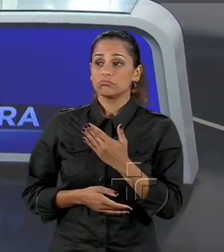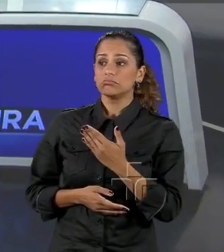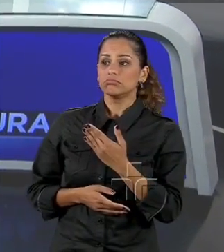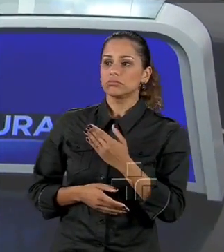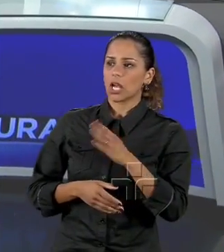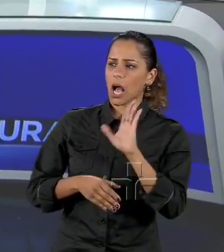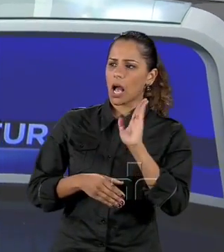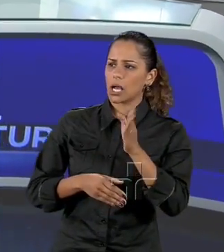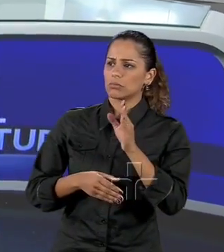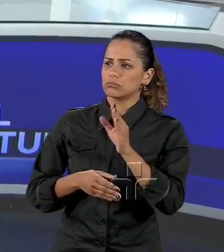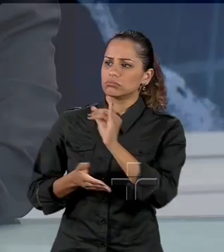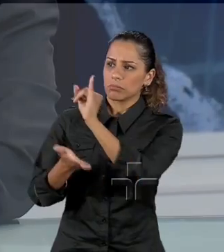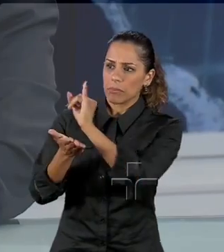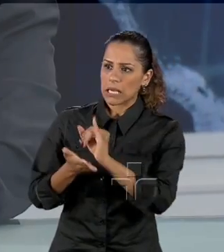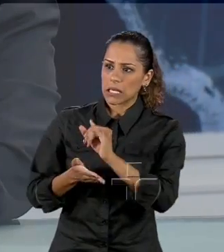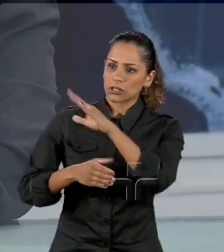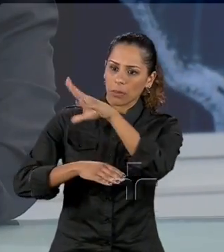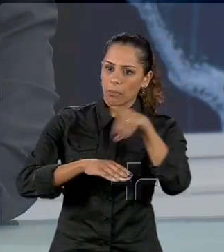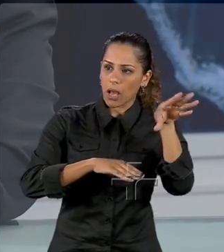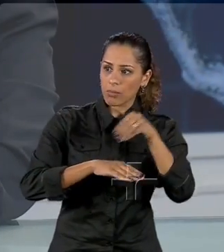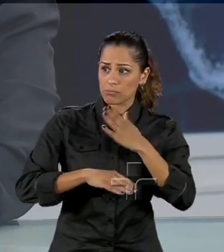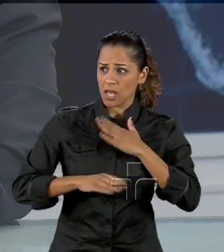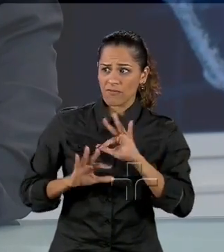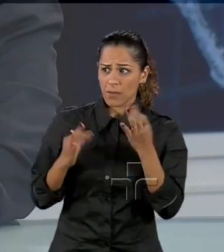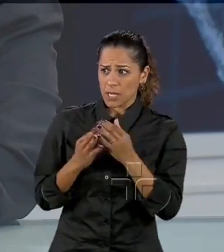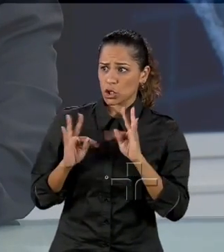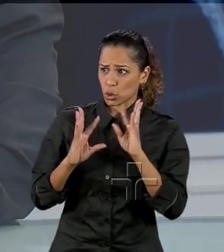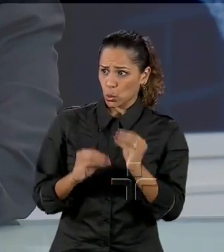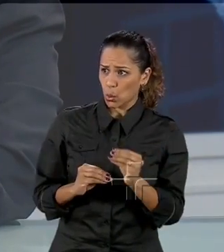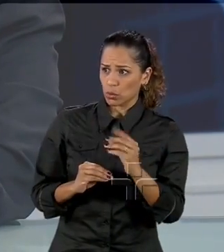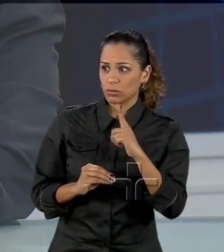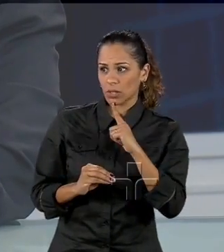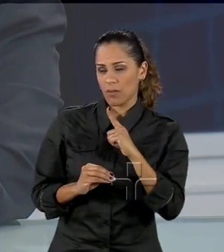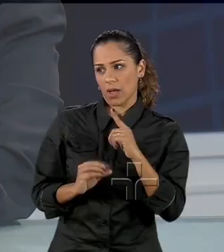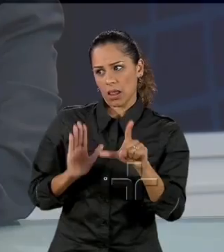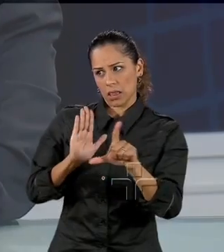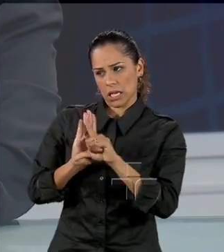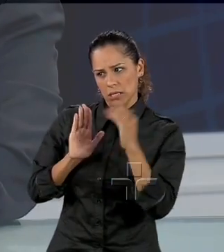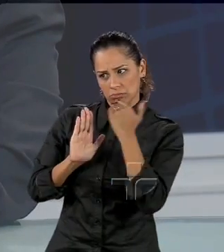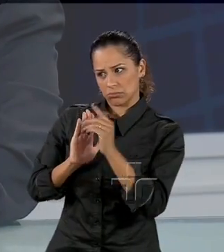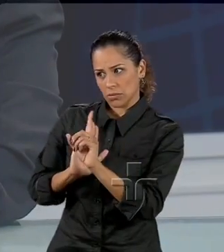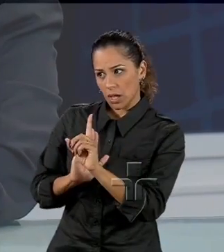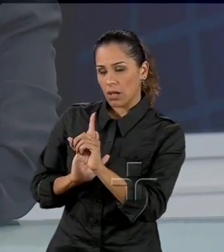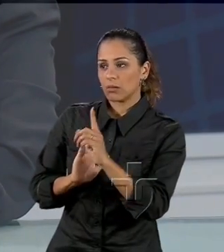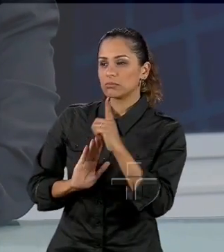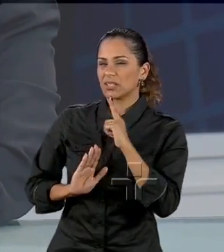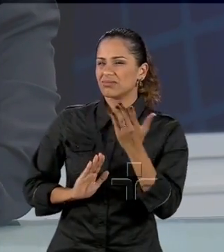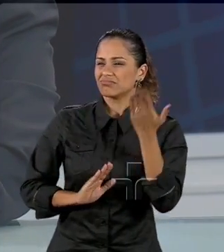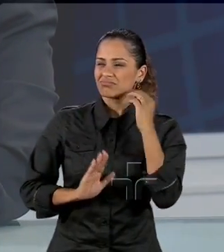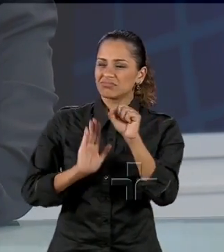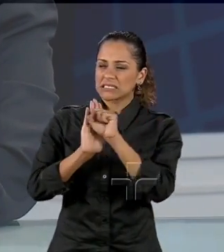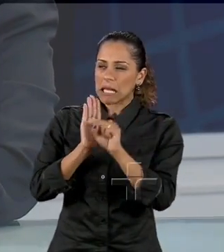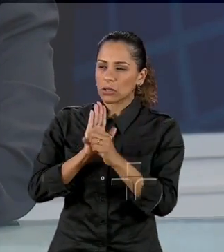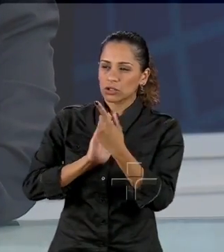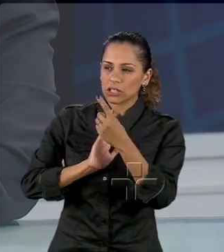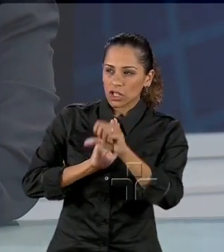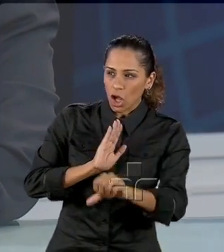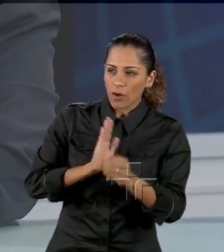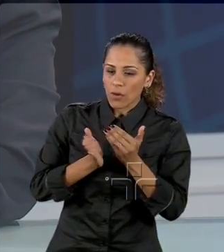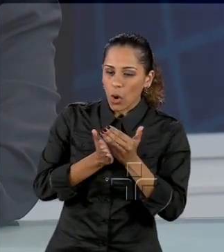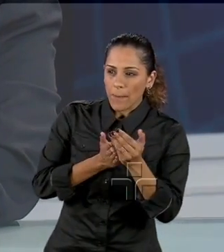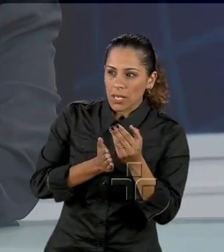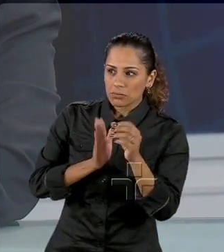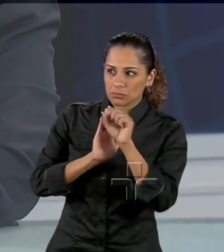imigrante, mas imigrante legal, naquilo que foi uma demanda do governo do Estado brasileiro no final do século XIX e começo do século XX. No